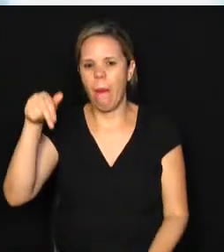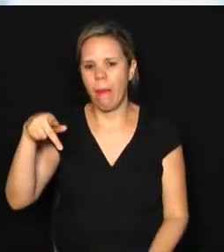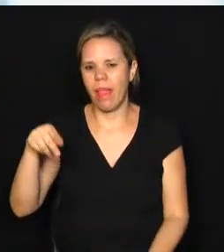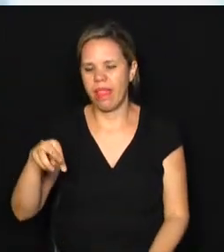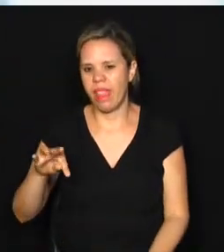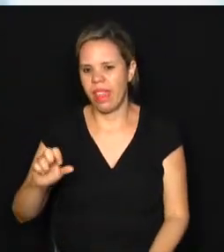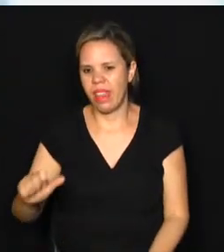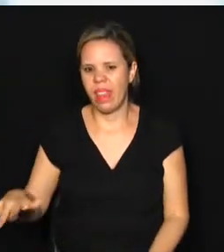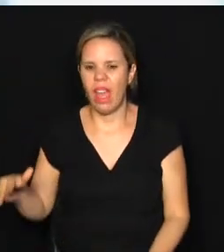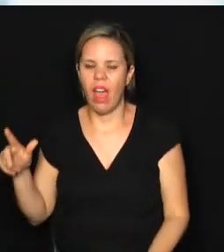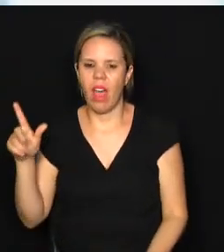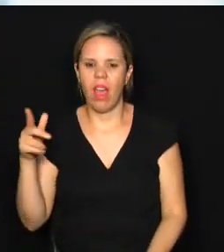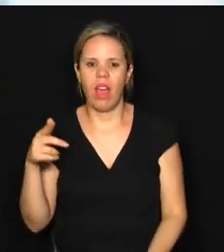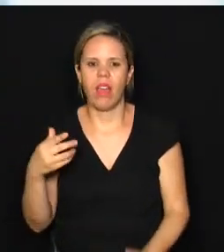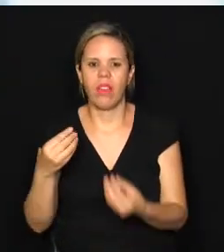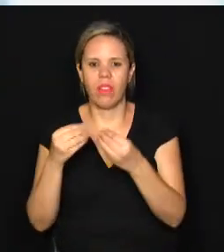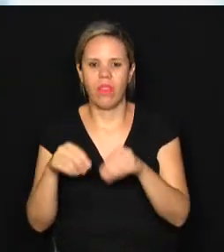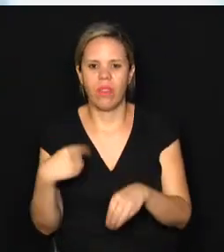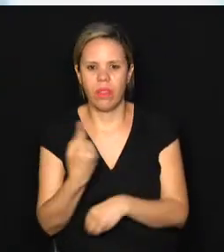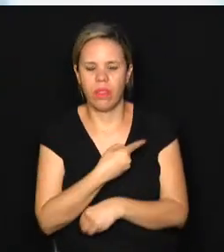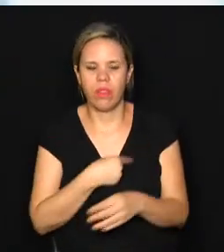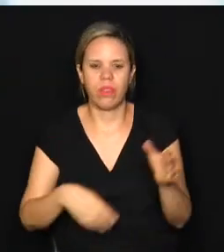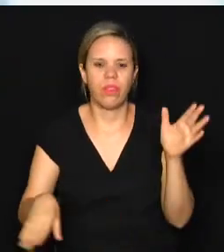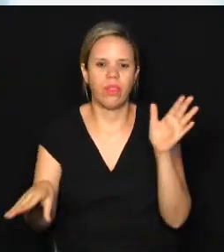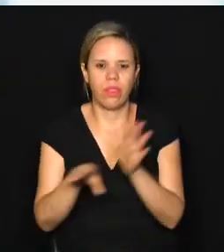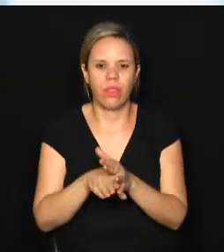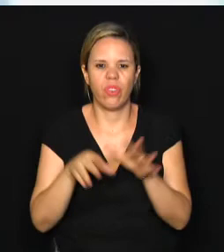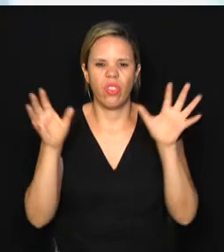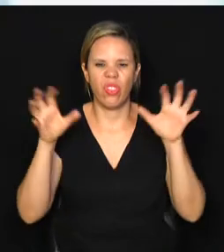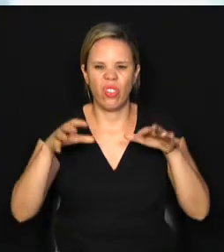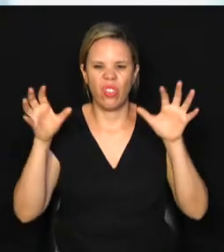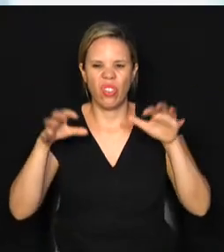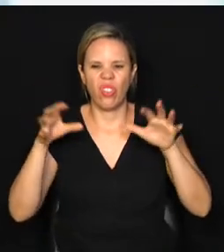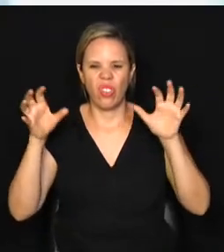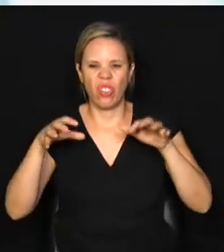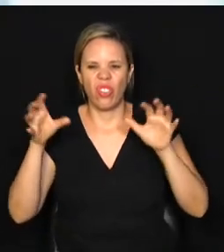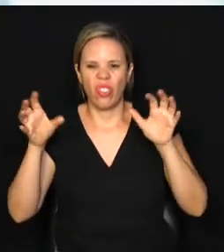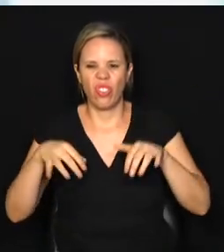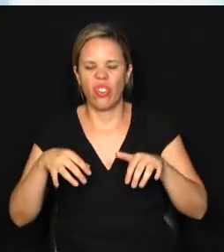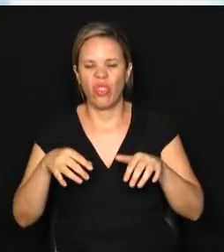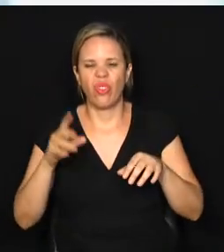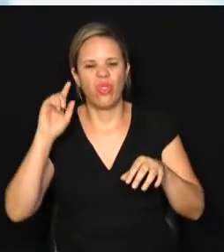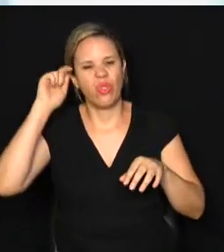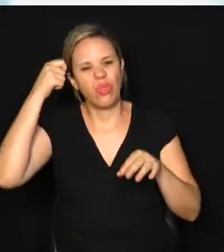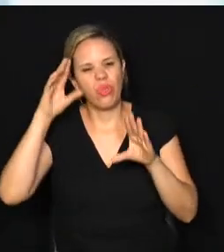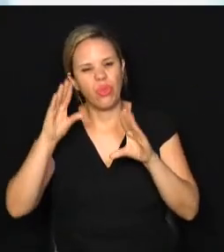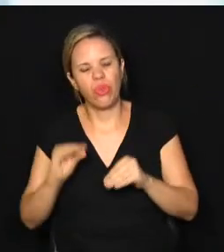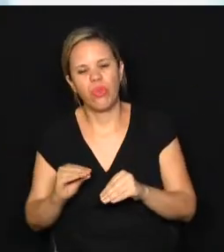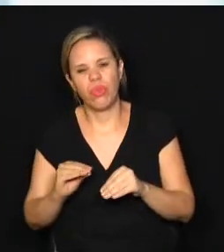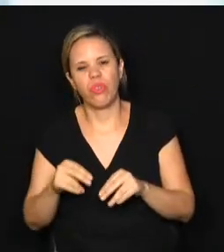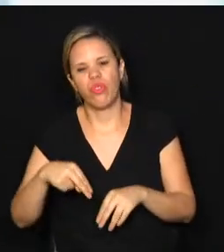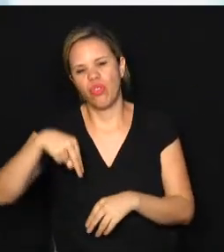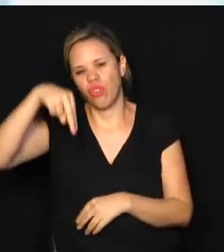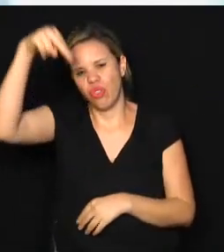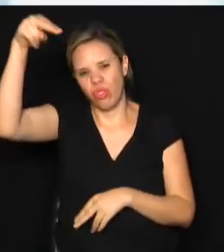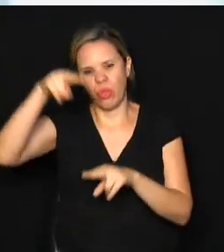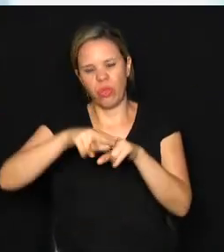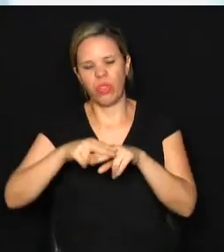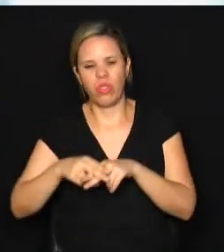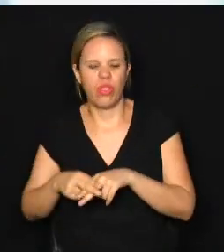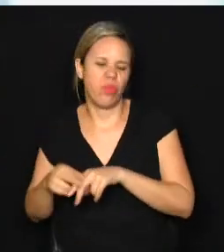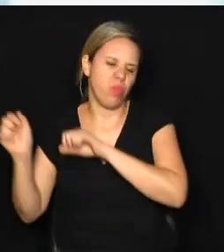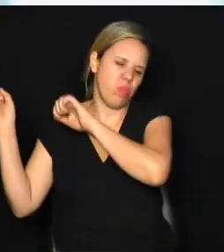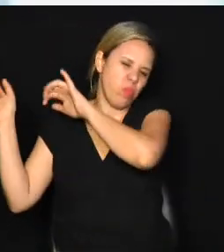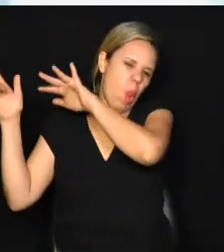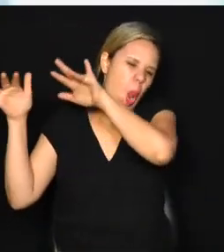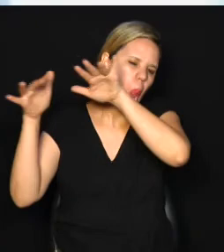né? Eu li recentemente que estão estimando que vai ter chuva ácida do Nordeste por conta das queimadas que vão vir para cá, os efeitos da